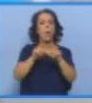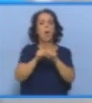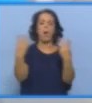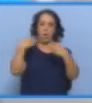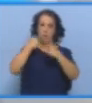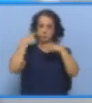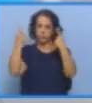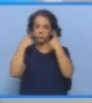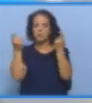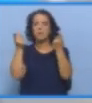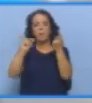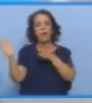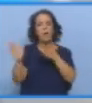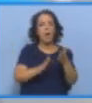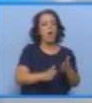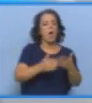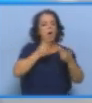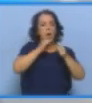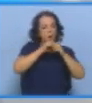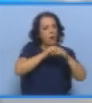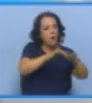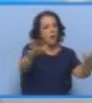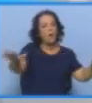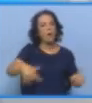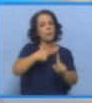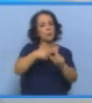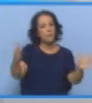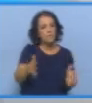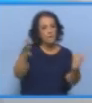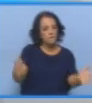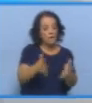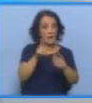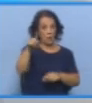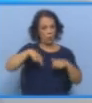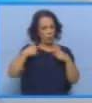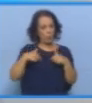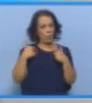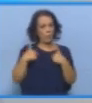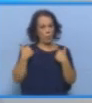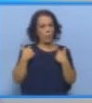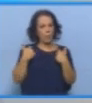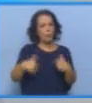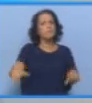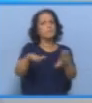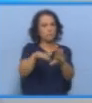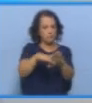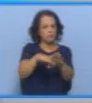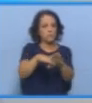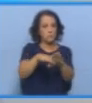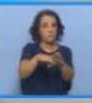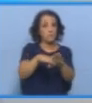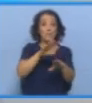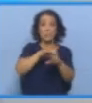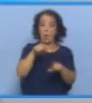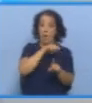parte propositiva, pela parte do anúncio. E era empreendedor também nessa área. E participou, e digamos que foi muito a partir das